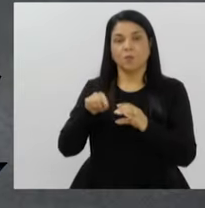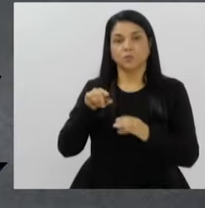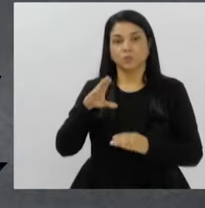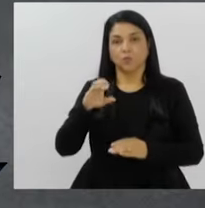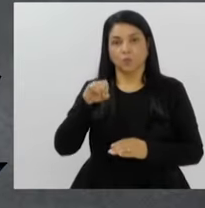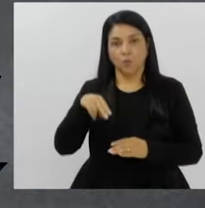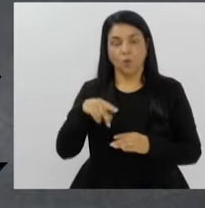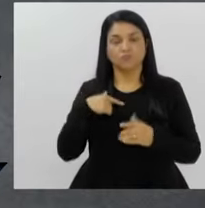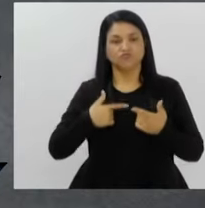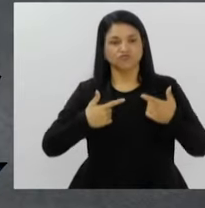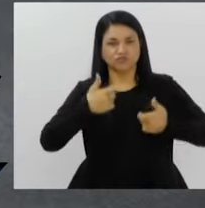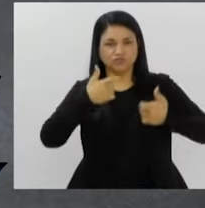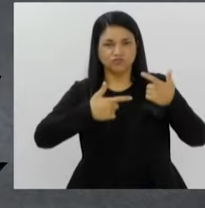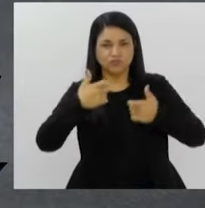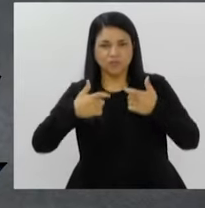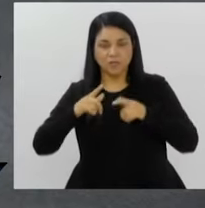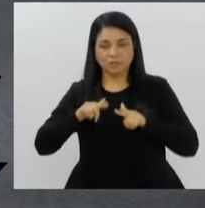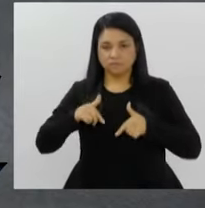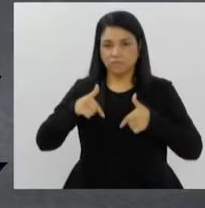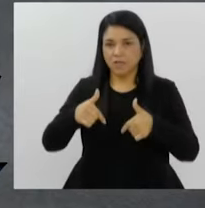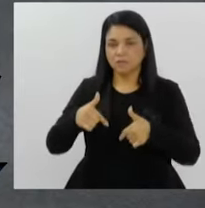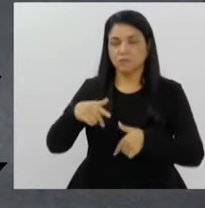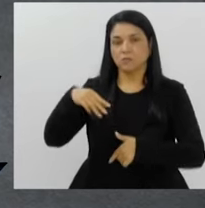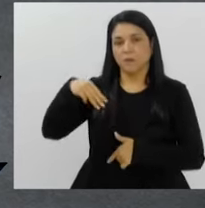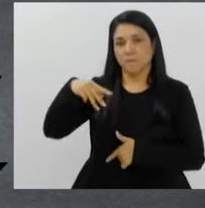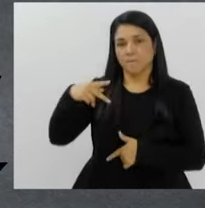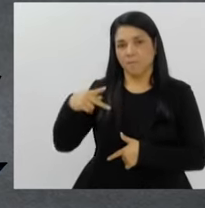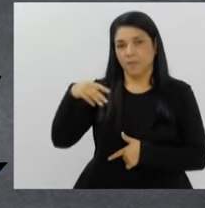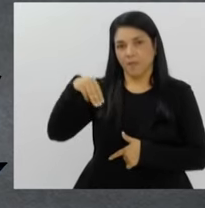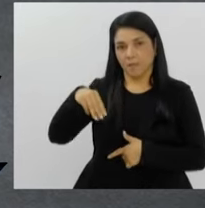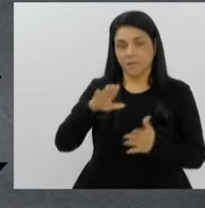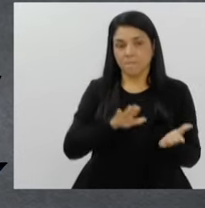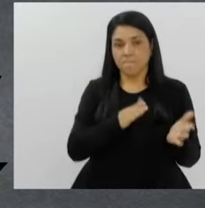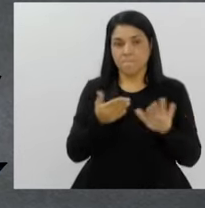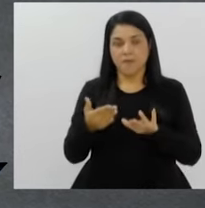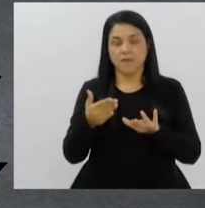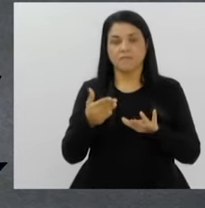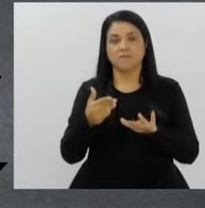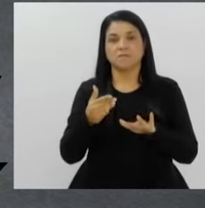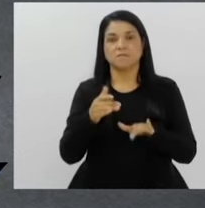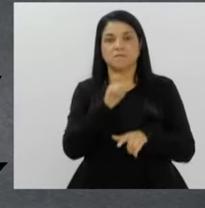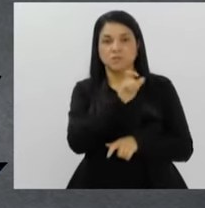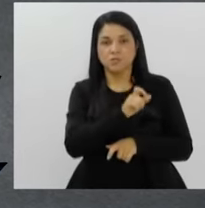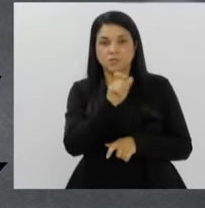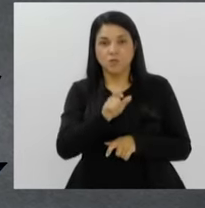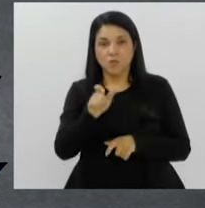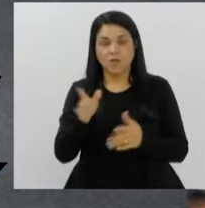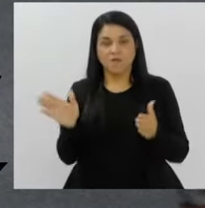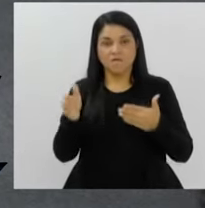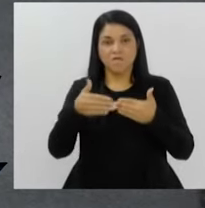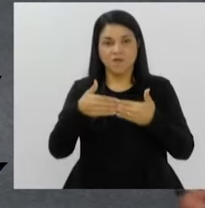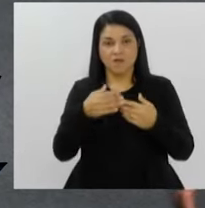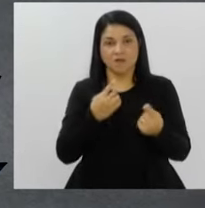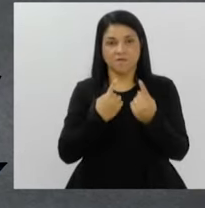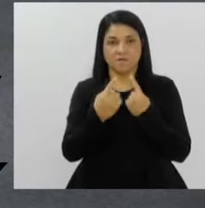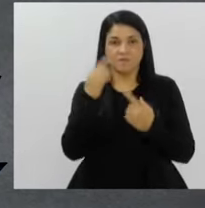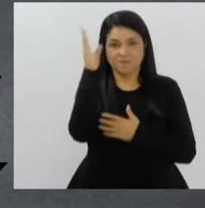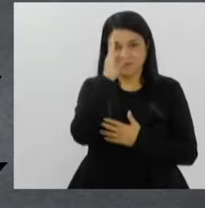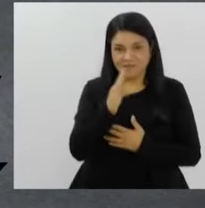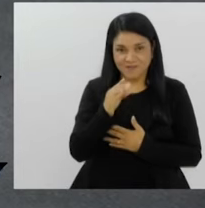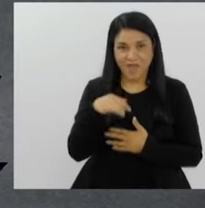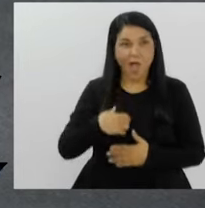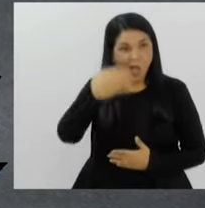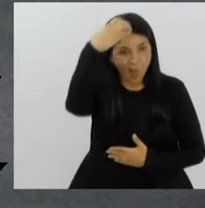da PM no Rio, mata passageiro, fere 5 e fecha Avenida Brasil. A culpa é da polícia militar